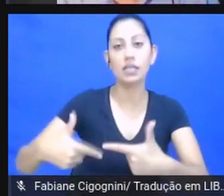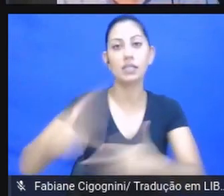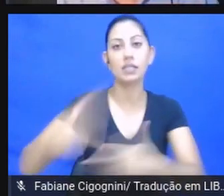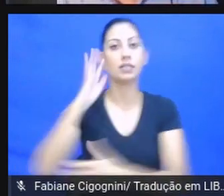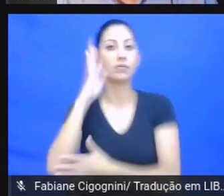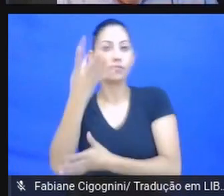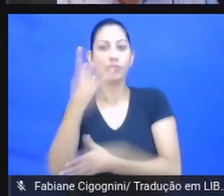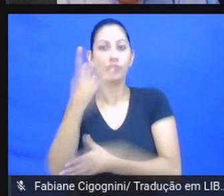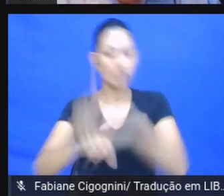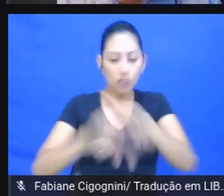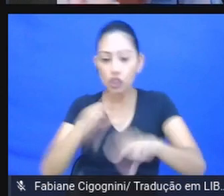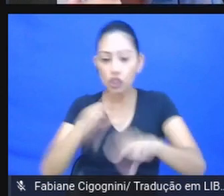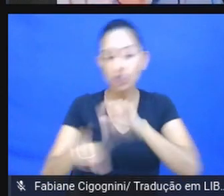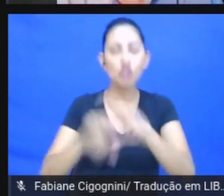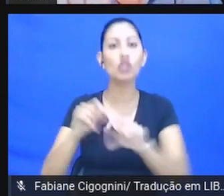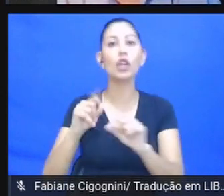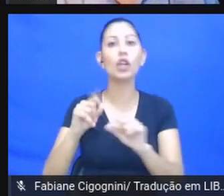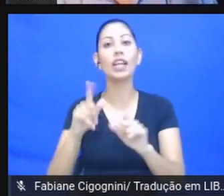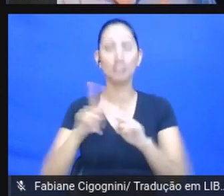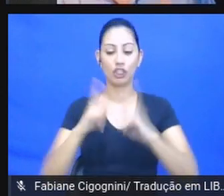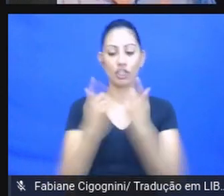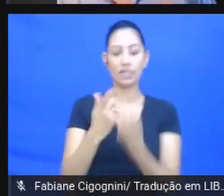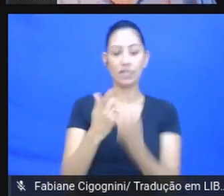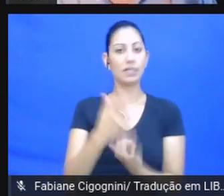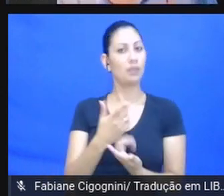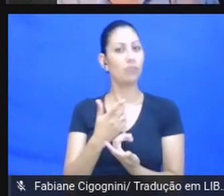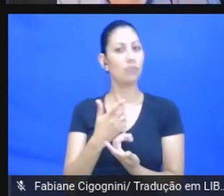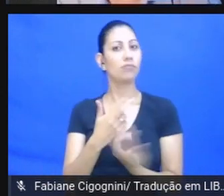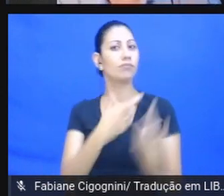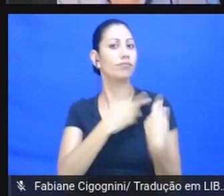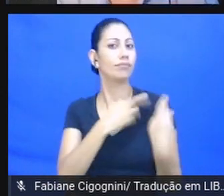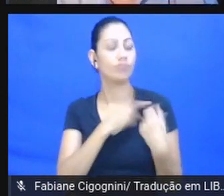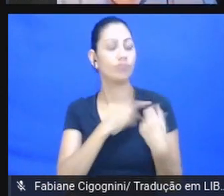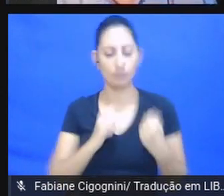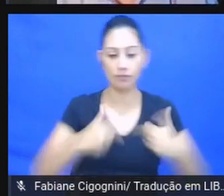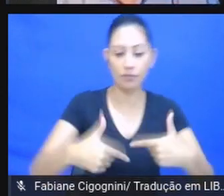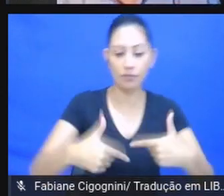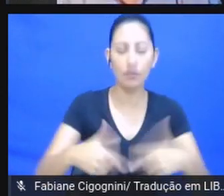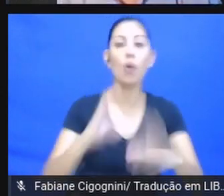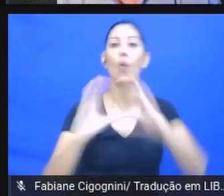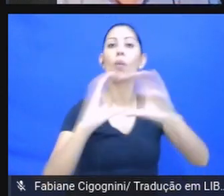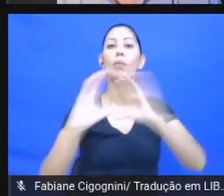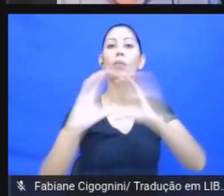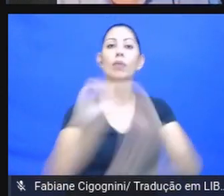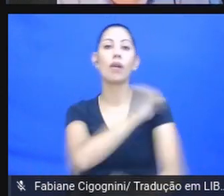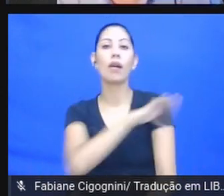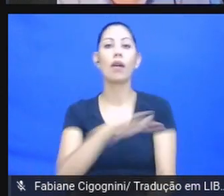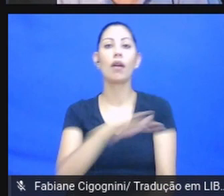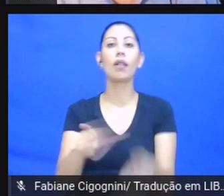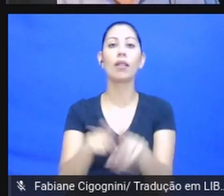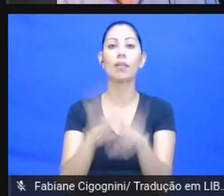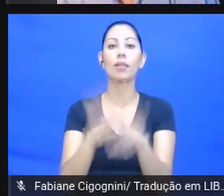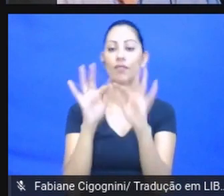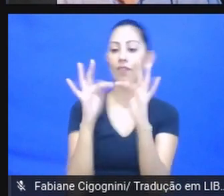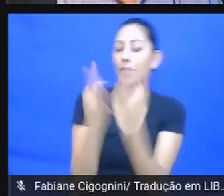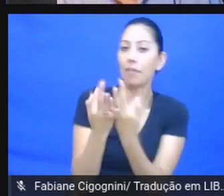na gestão, na docência, na comunicação com os alunos, com as